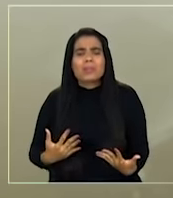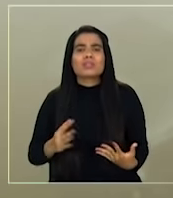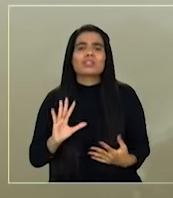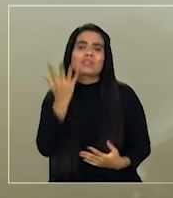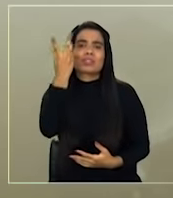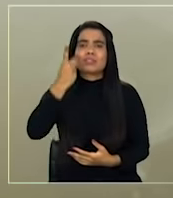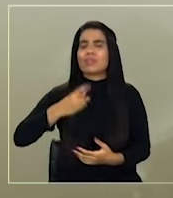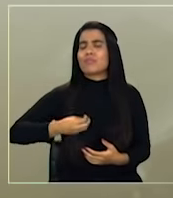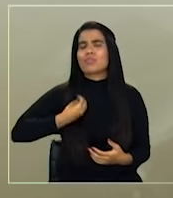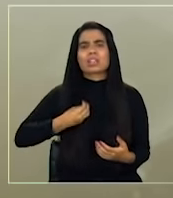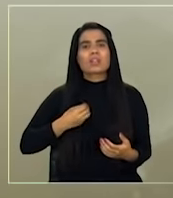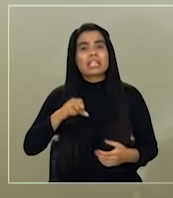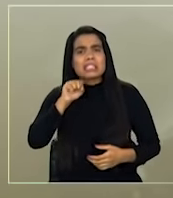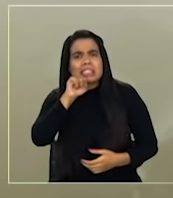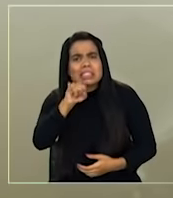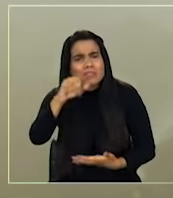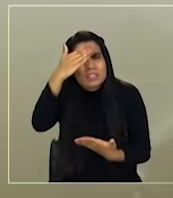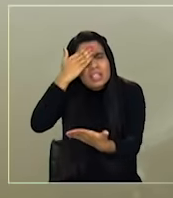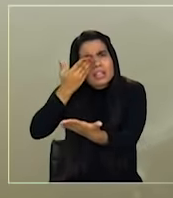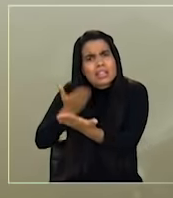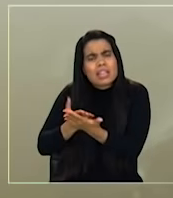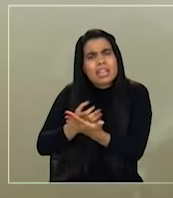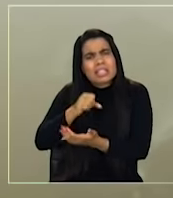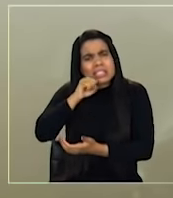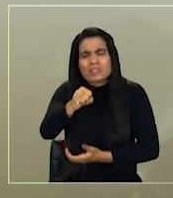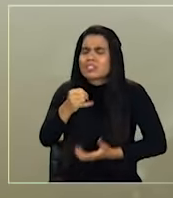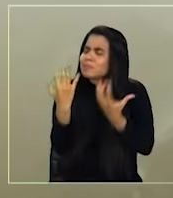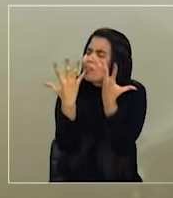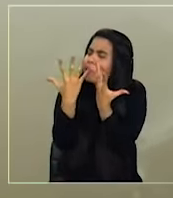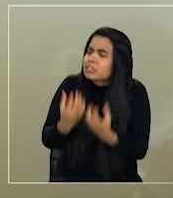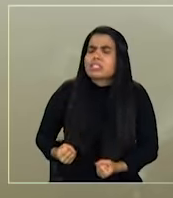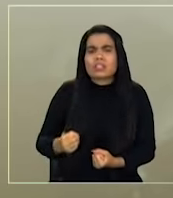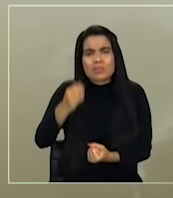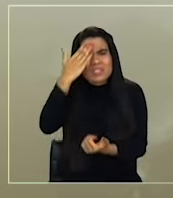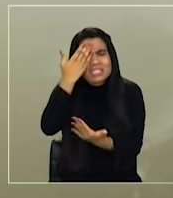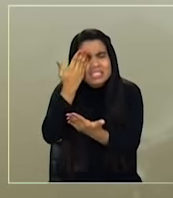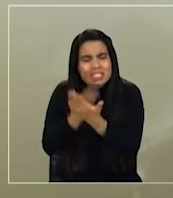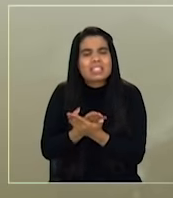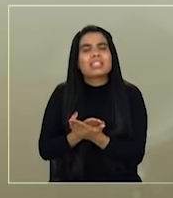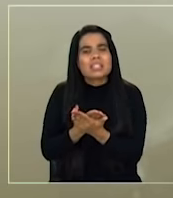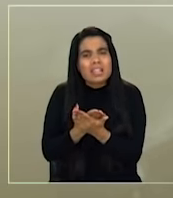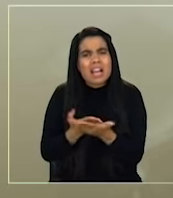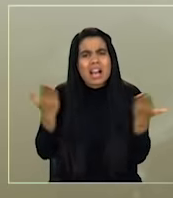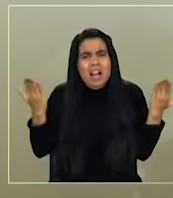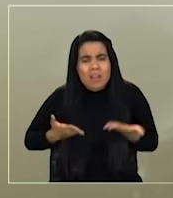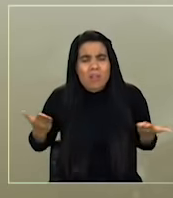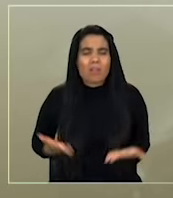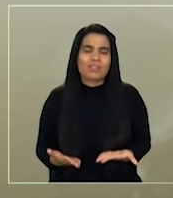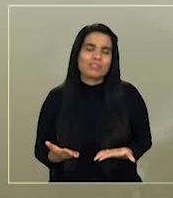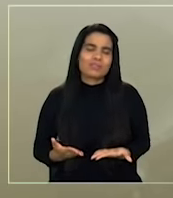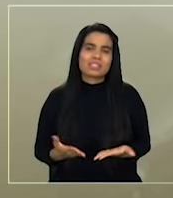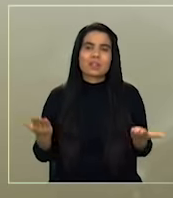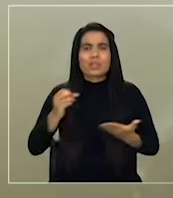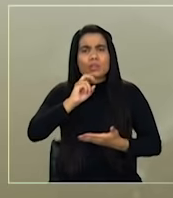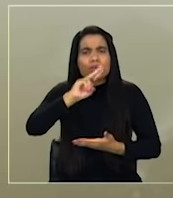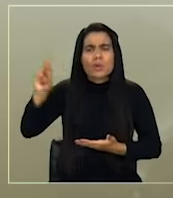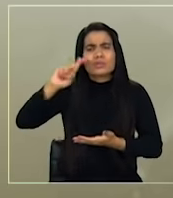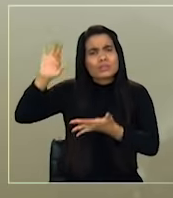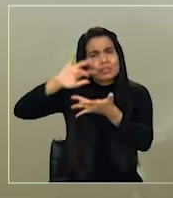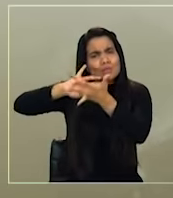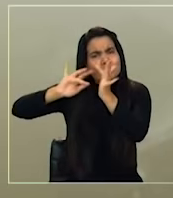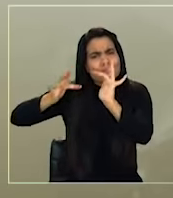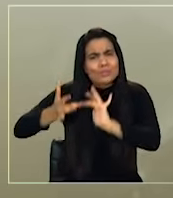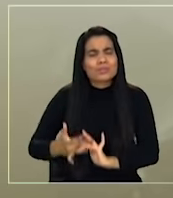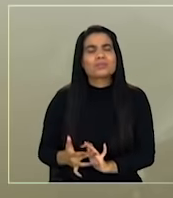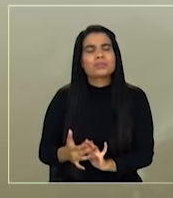aí agora. E se você crê, se você recebe essas palavras aí agora, então em nome do Senhor